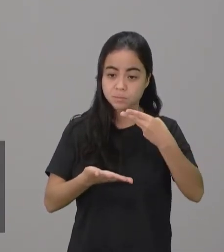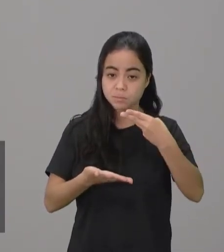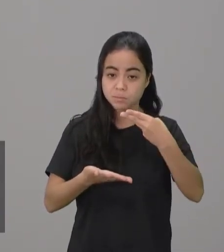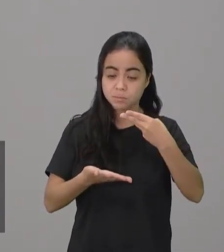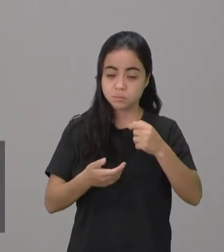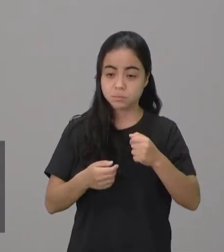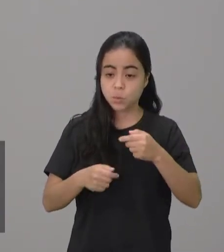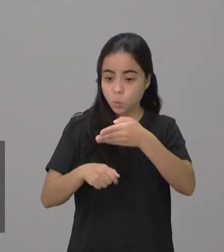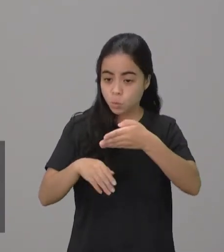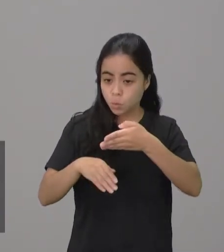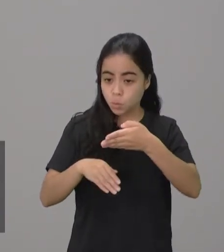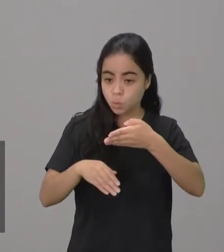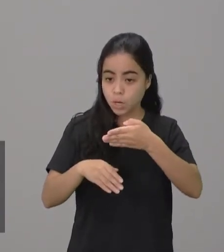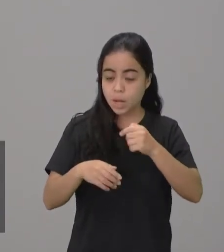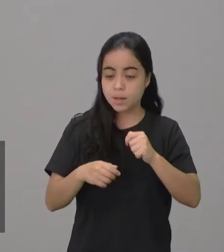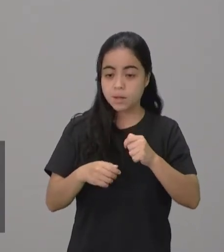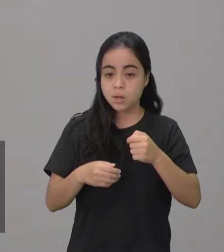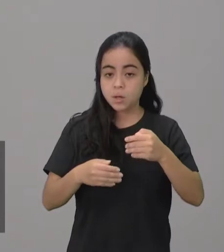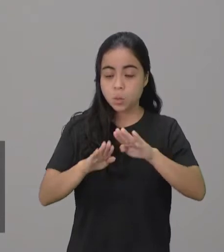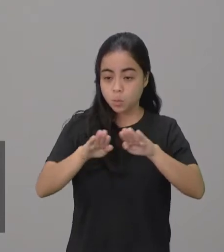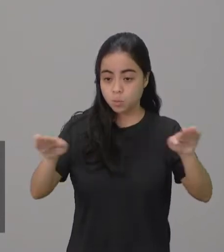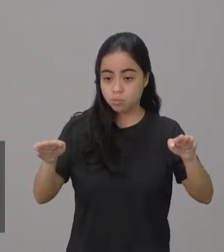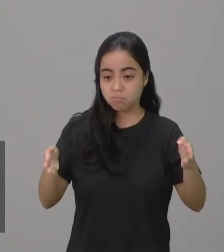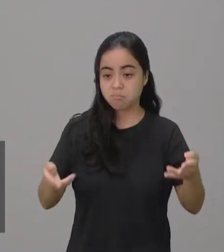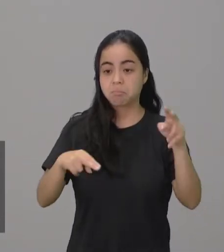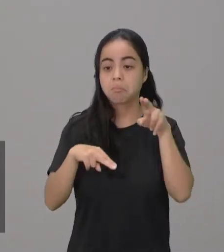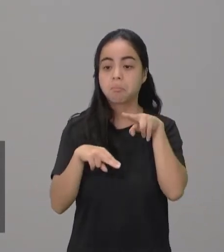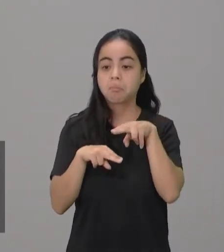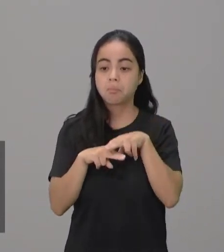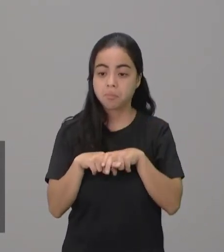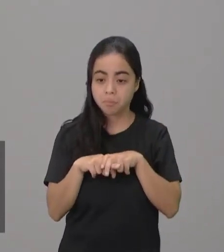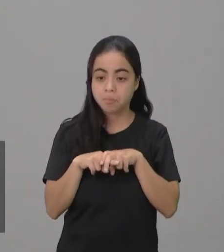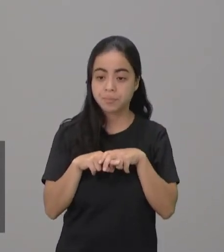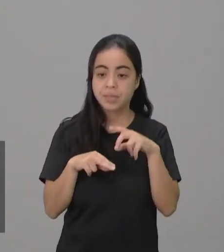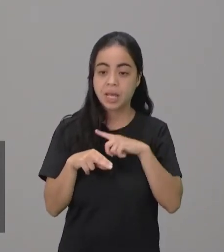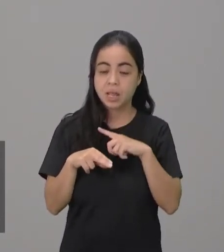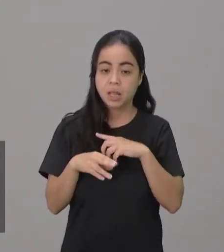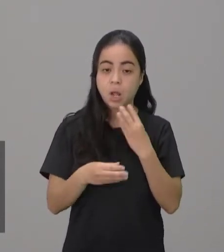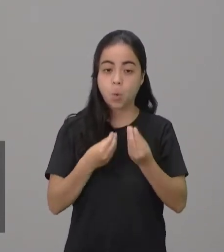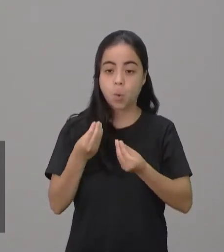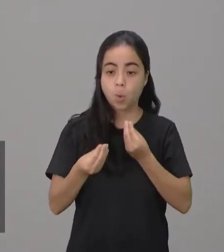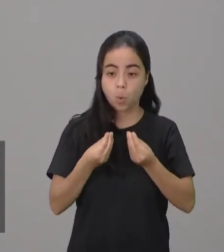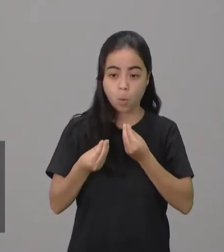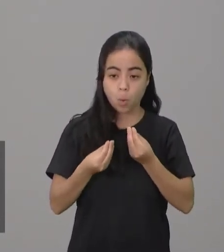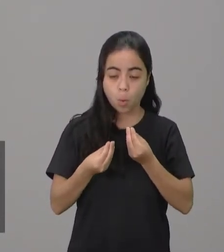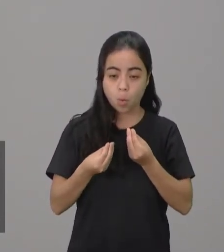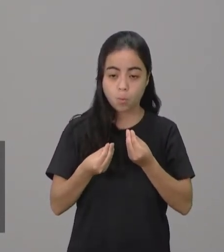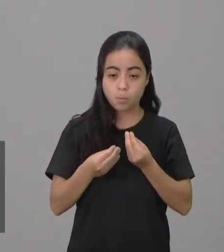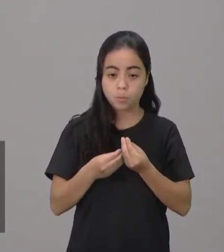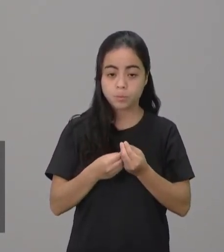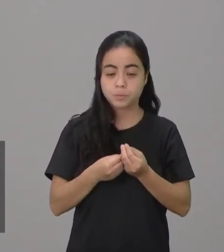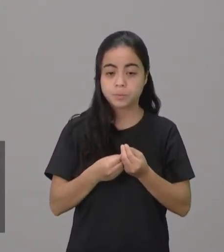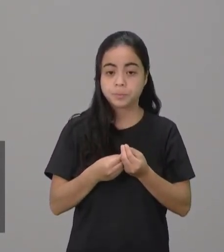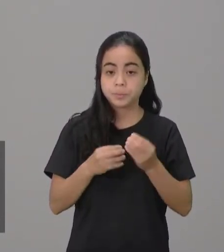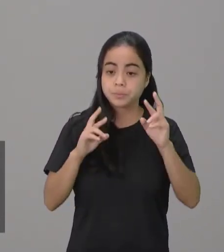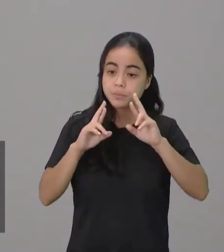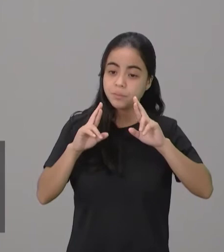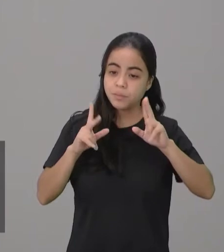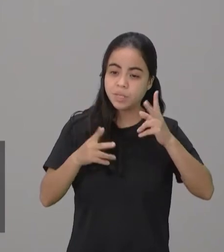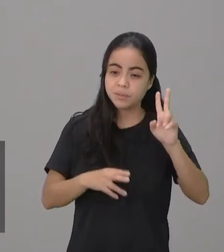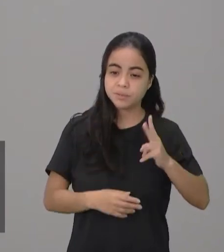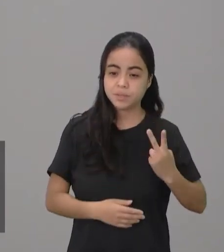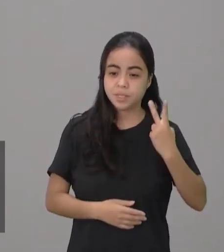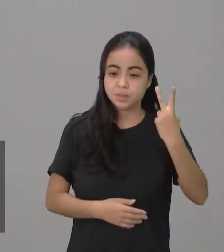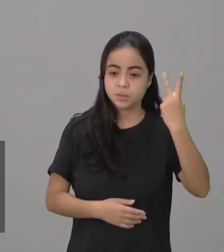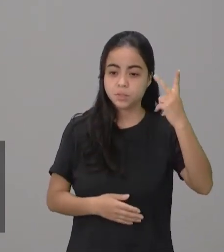com a mesa, você vai comer à mesa e existem formas de comer com diferenças de